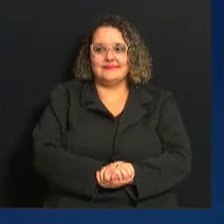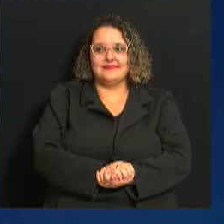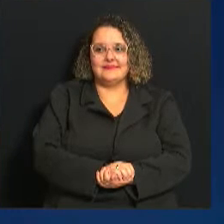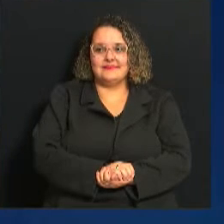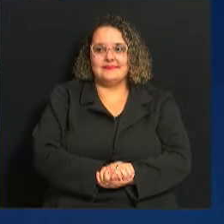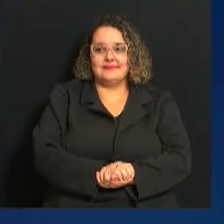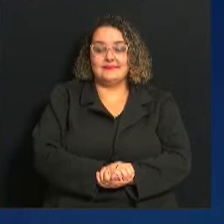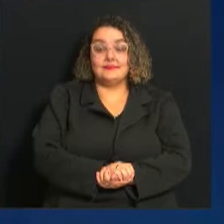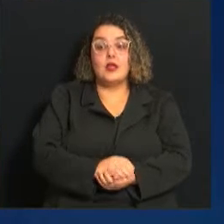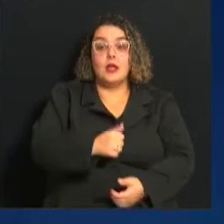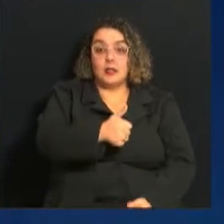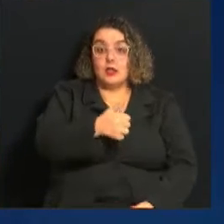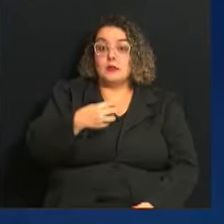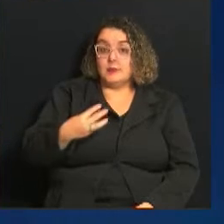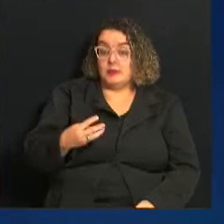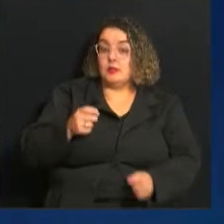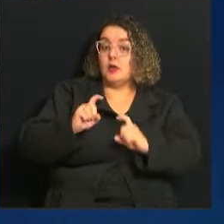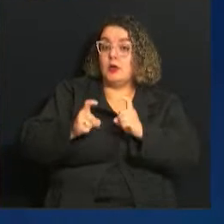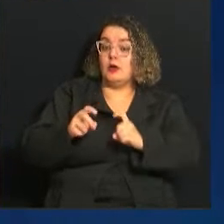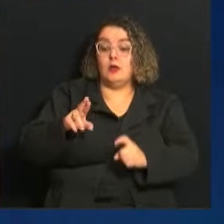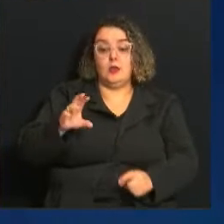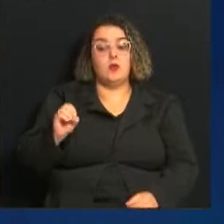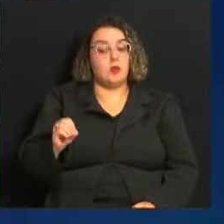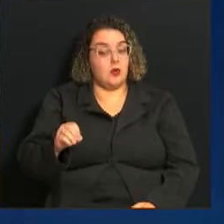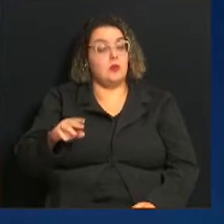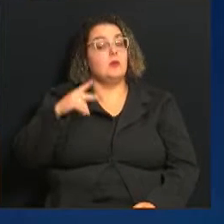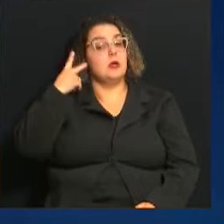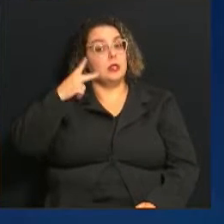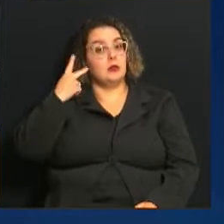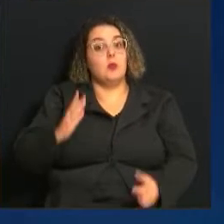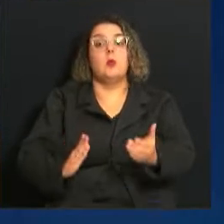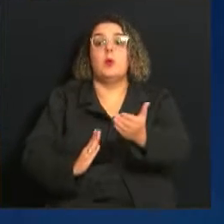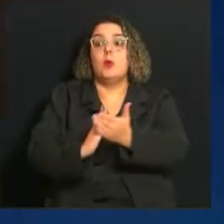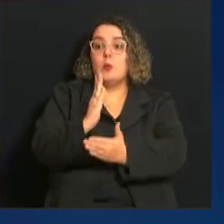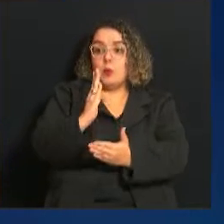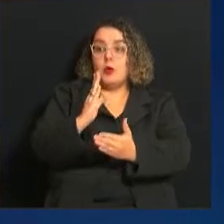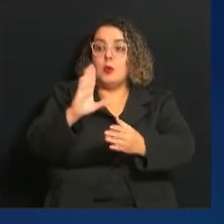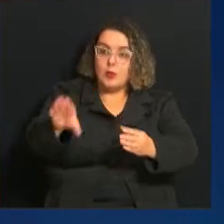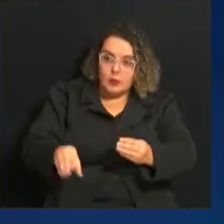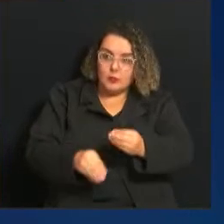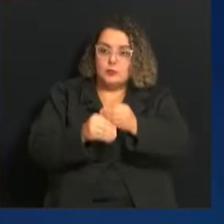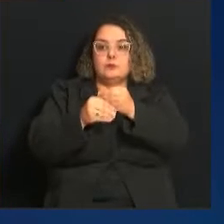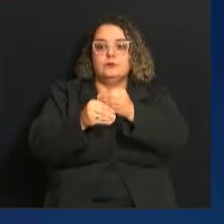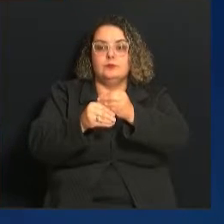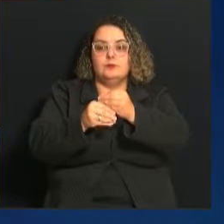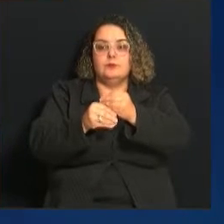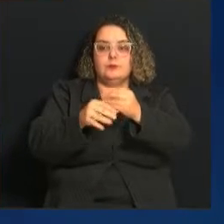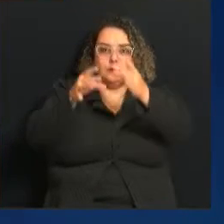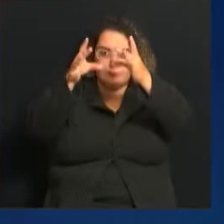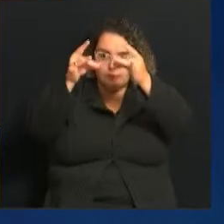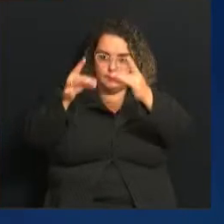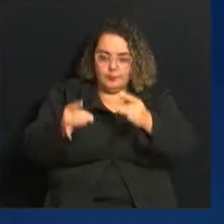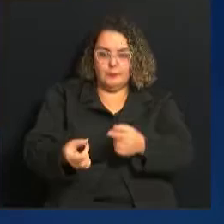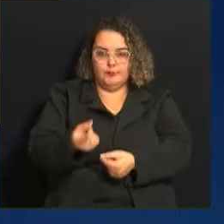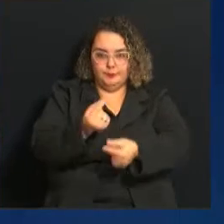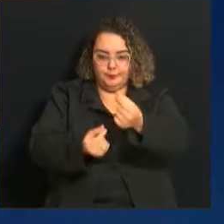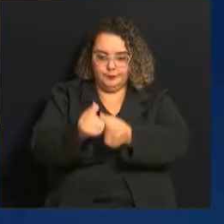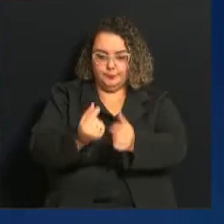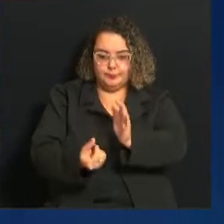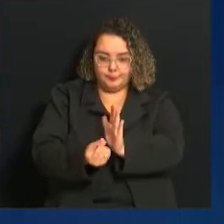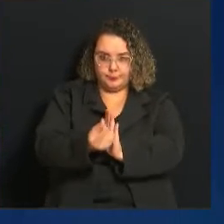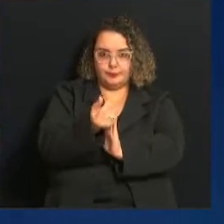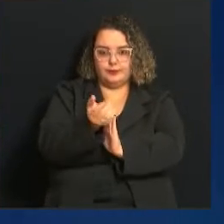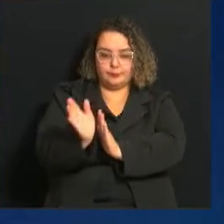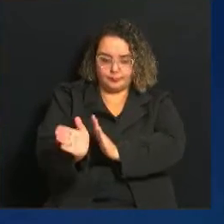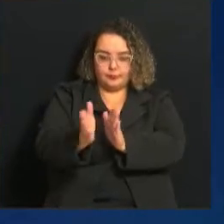Na 13ª reunião ordinária, vereadores aprovam com emendas as diretrizes orçamentárias da cidade para o